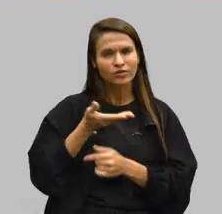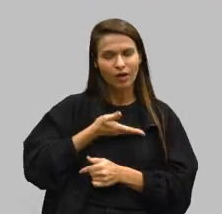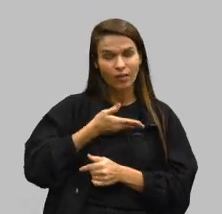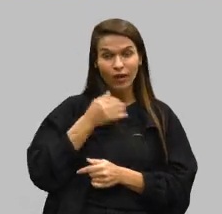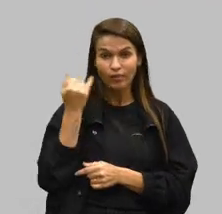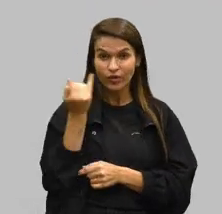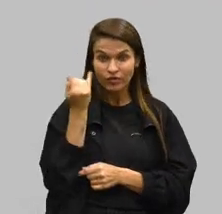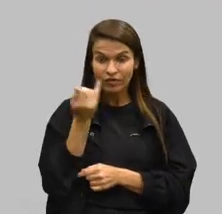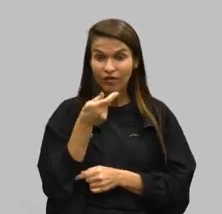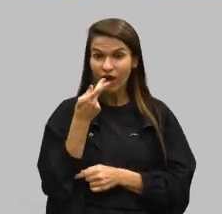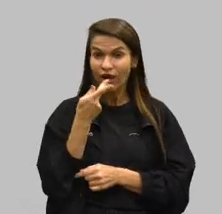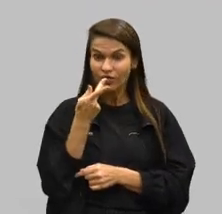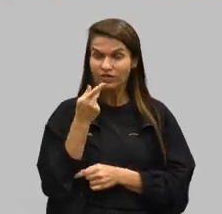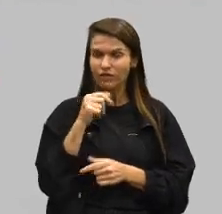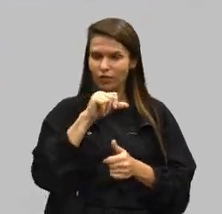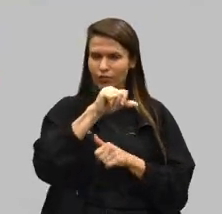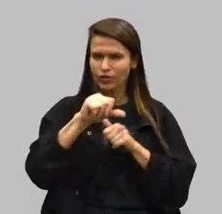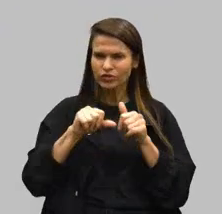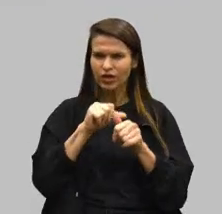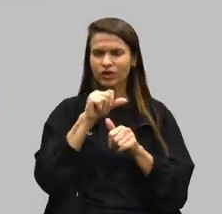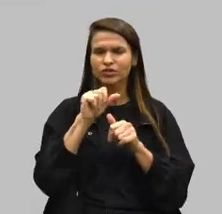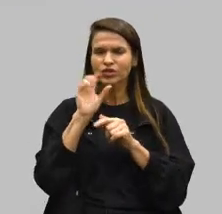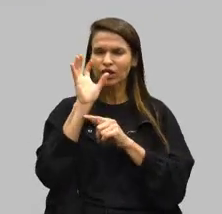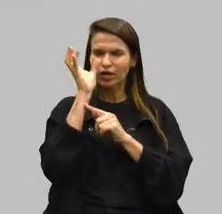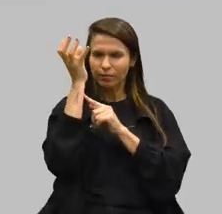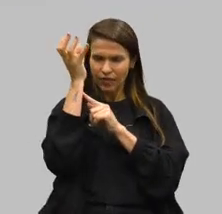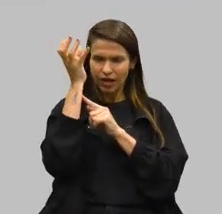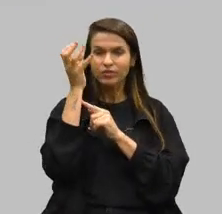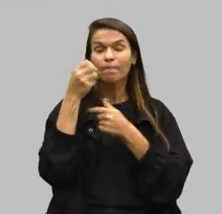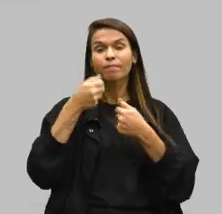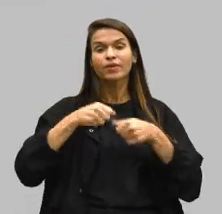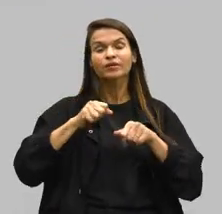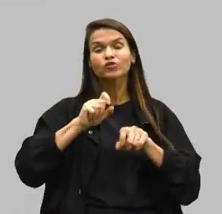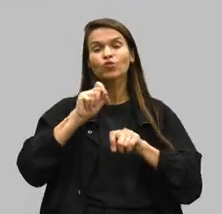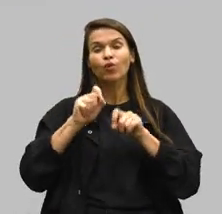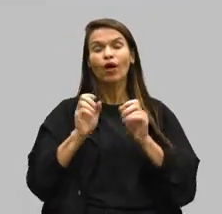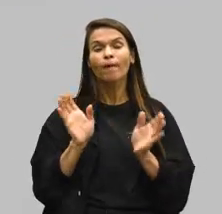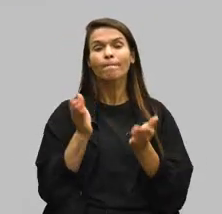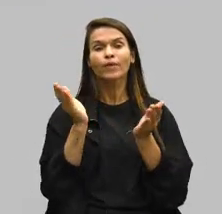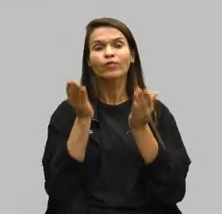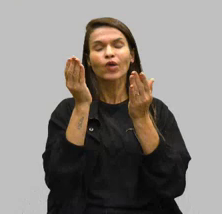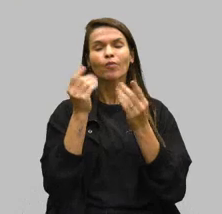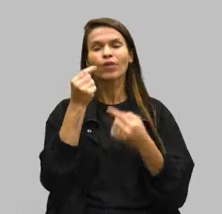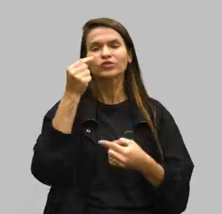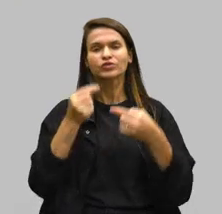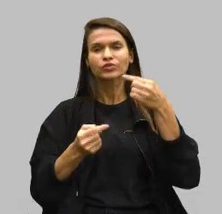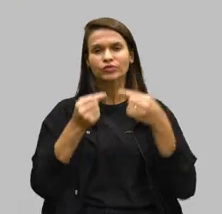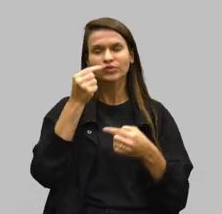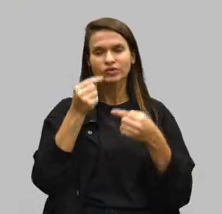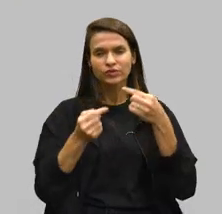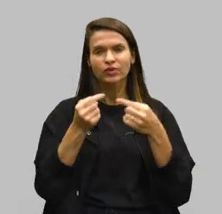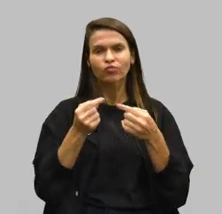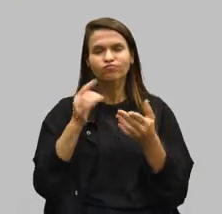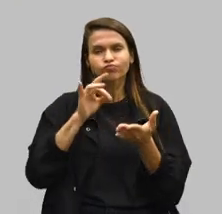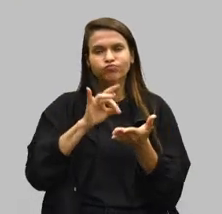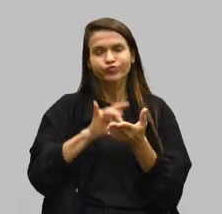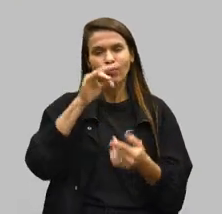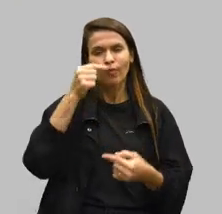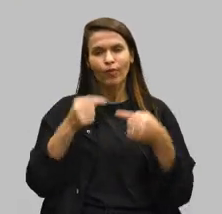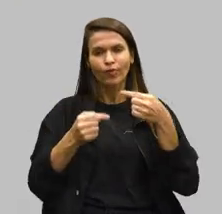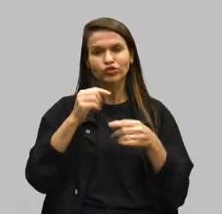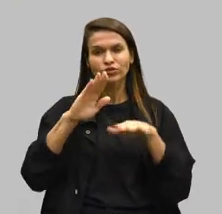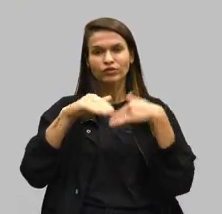falarmos e você falou de mudanças climáticas precisamos Macaé de promover uma discussão e uma aplicação de uma política de